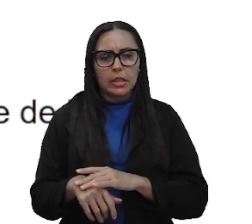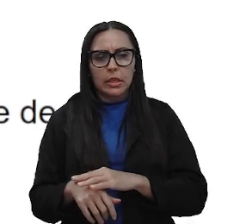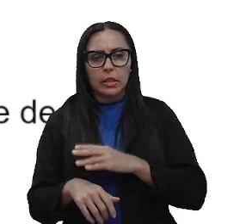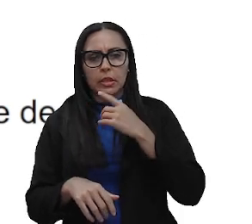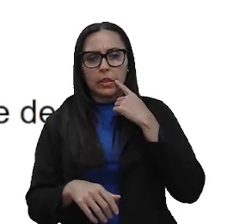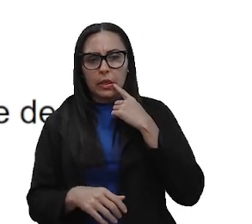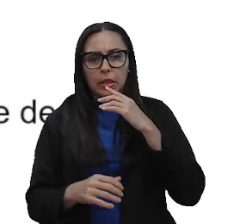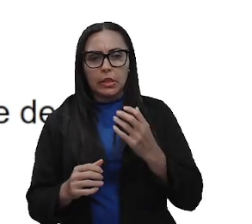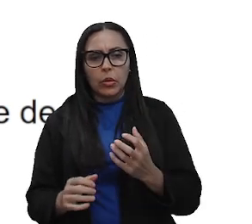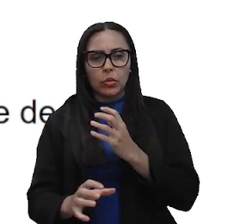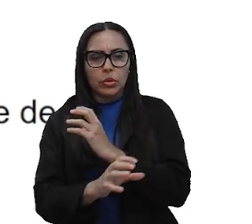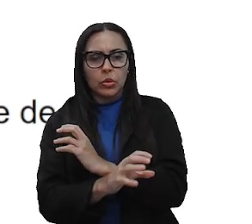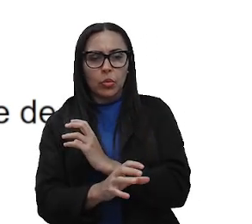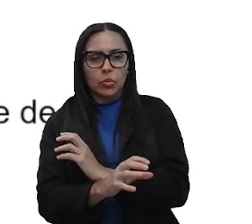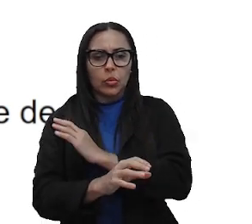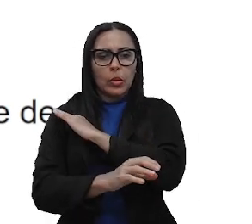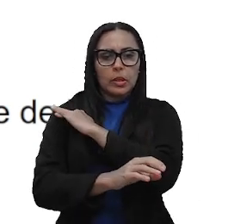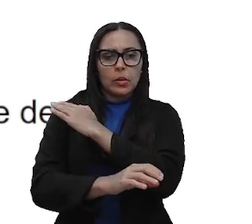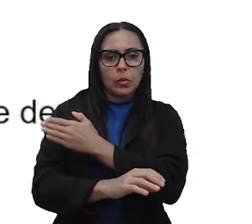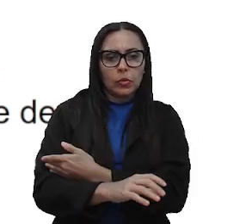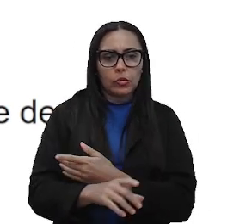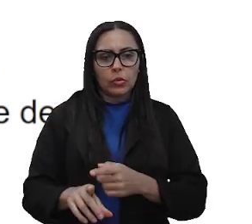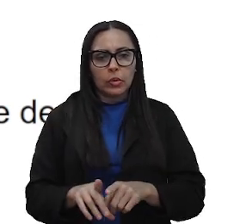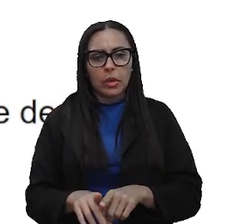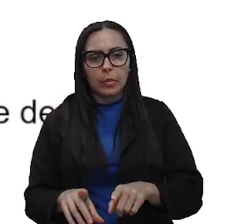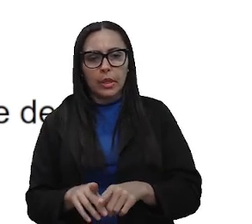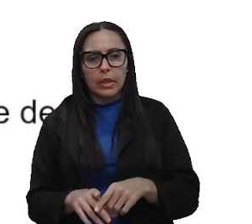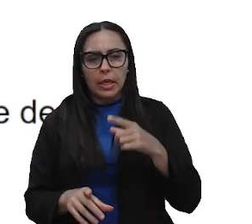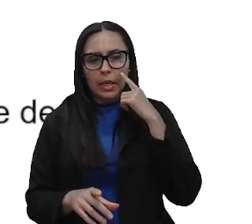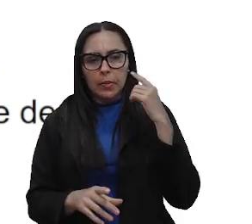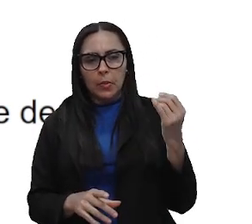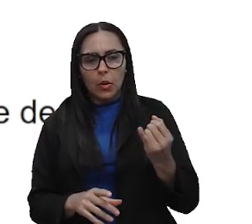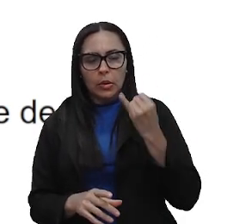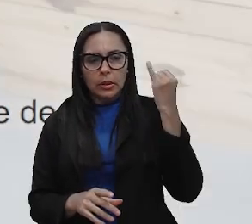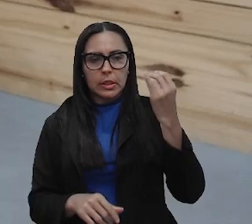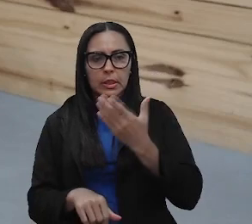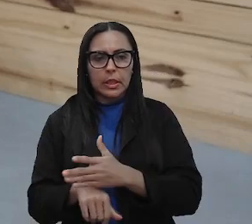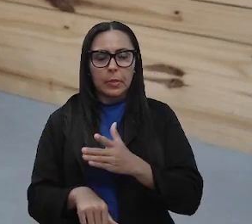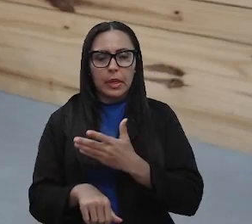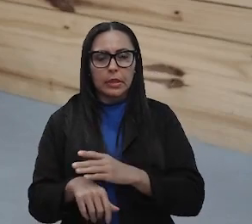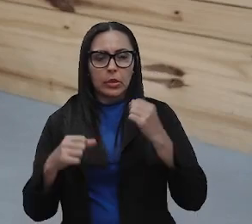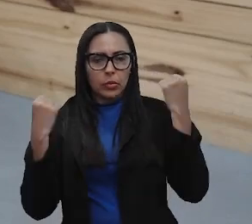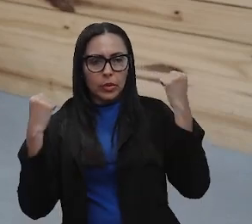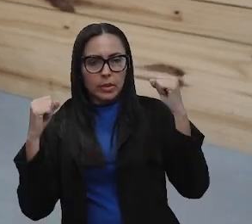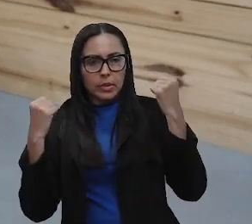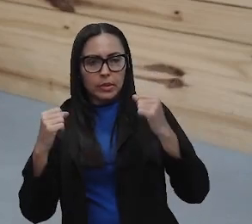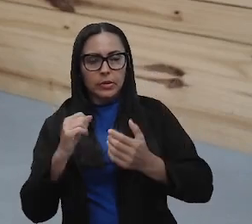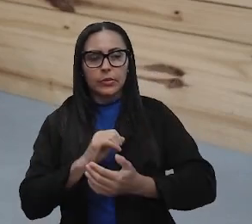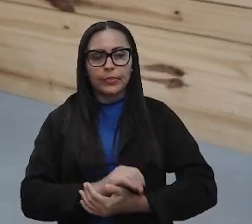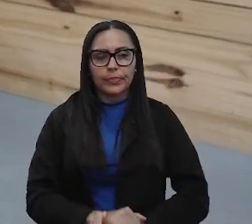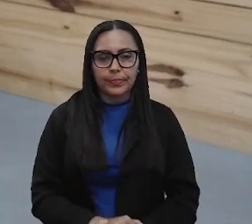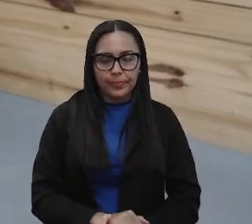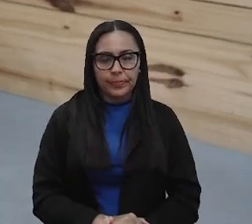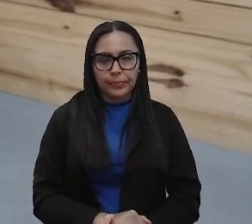e também a importância da prática de exercício no alongamento para o profissional intérprete de Libras. Vamos lá?